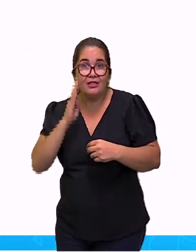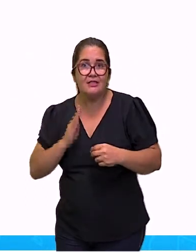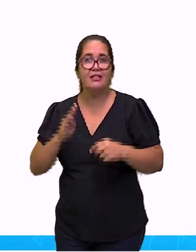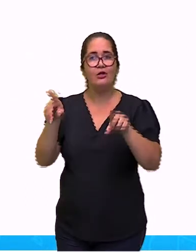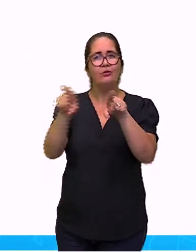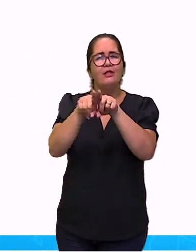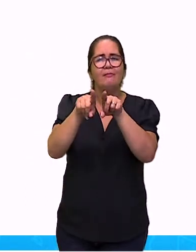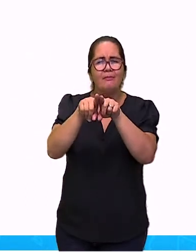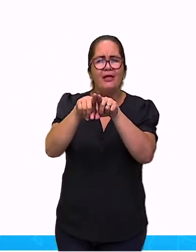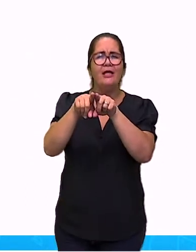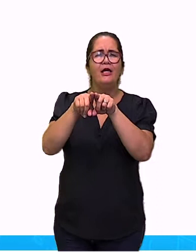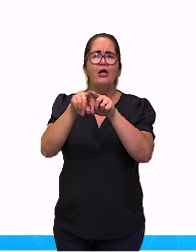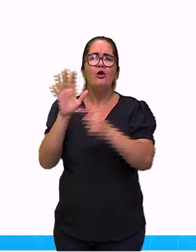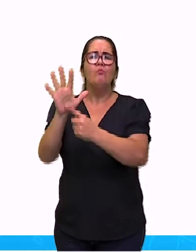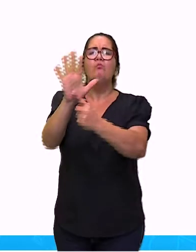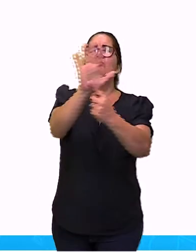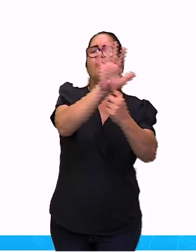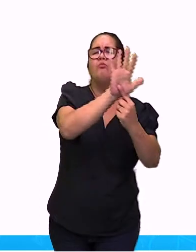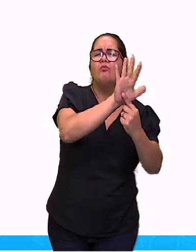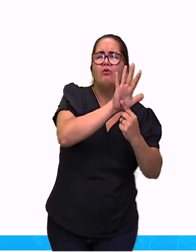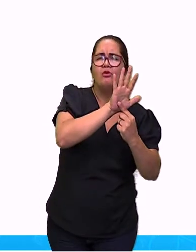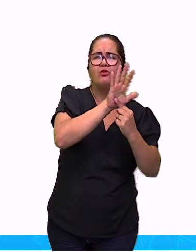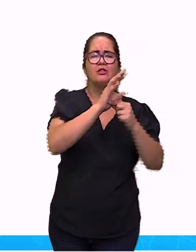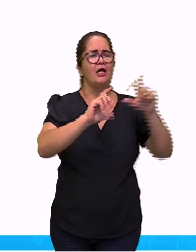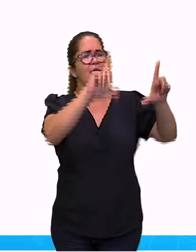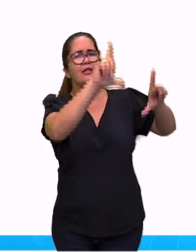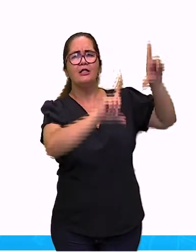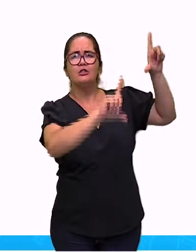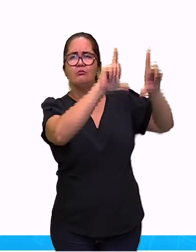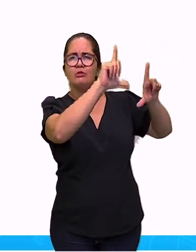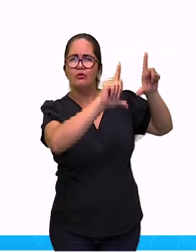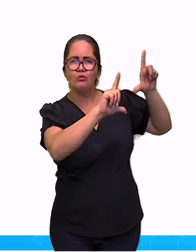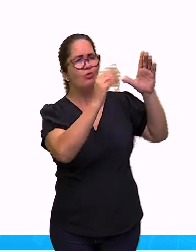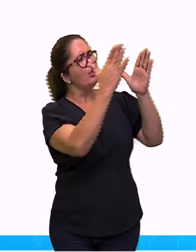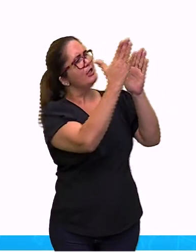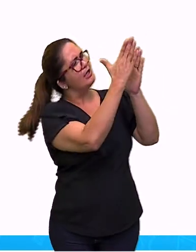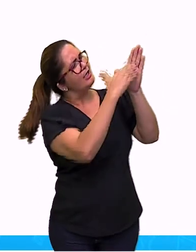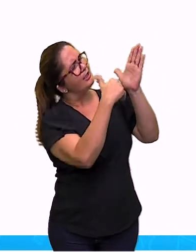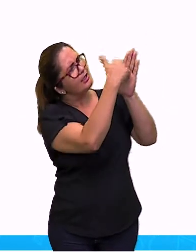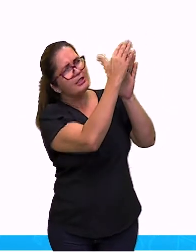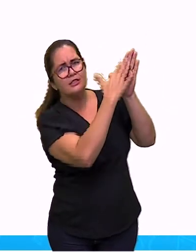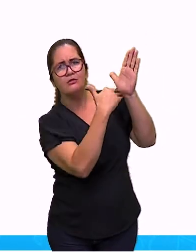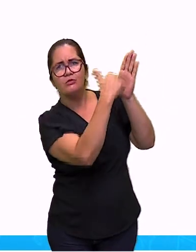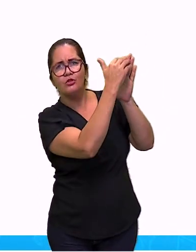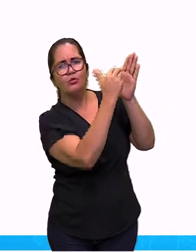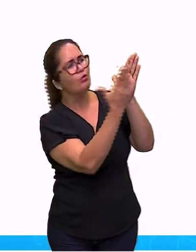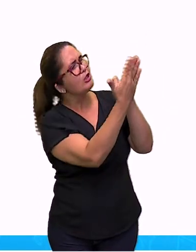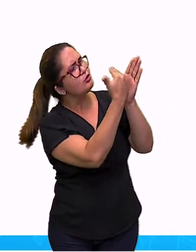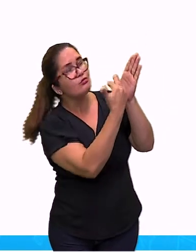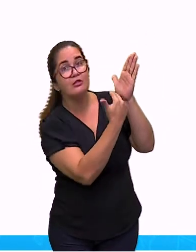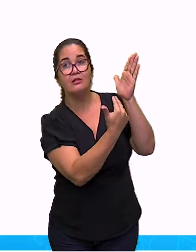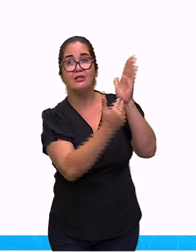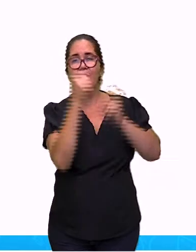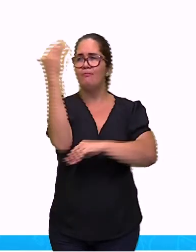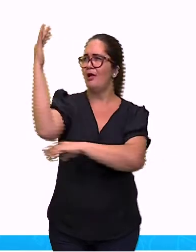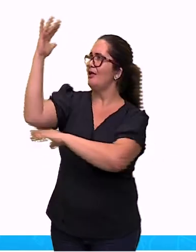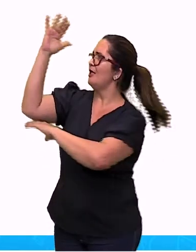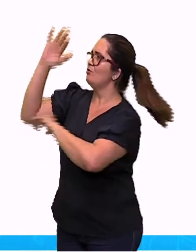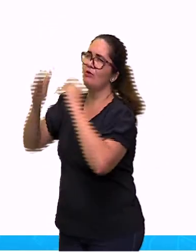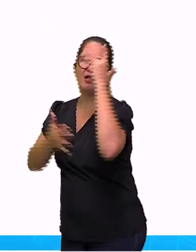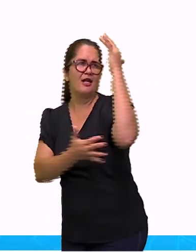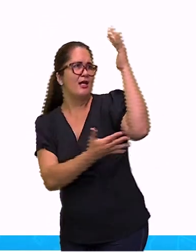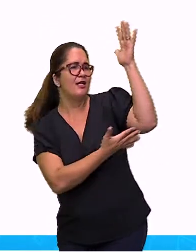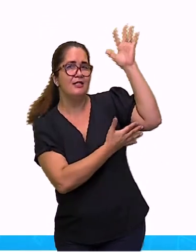paisagem, a natureza, o sol. Entre os principais artistas do pontilhismo brasileiro, alguns se destacam, sendo eles